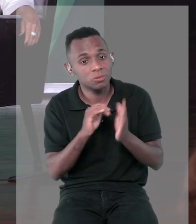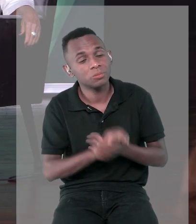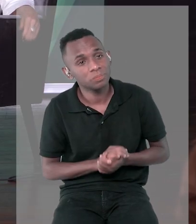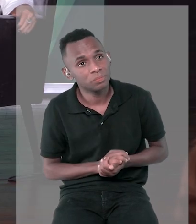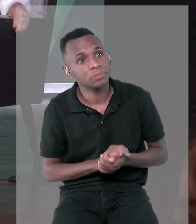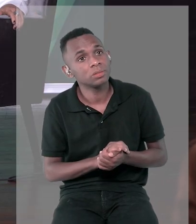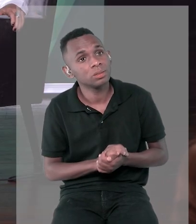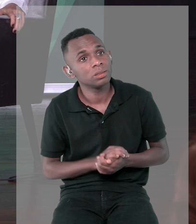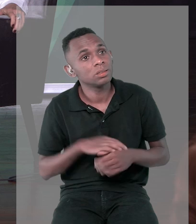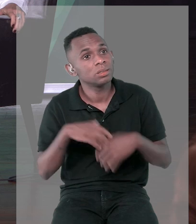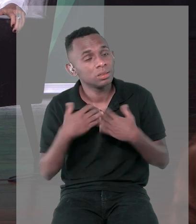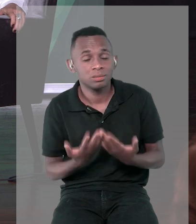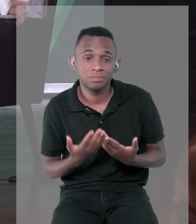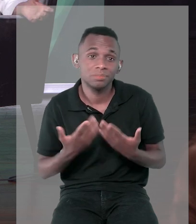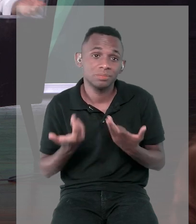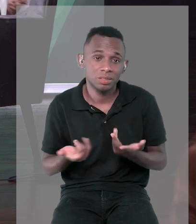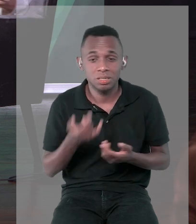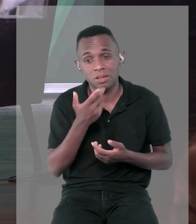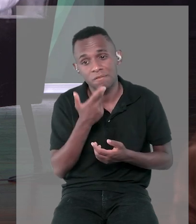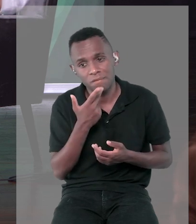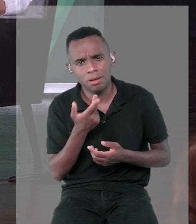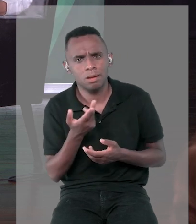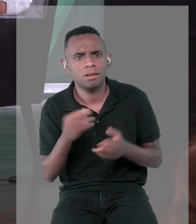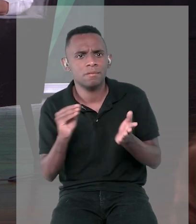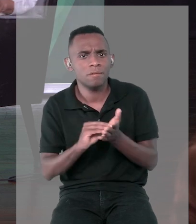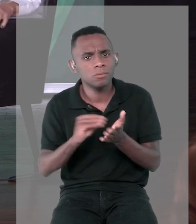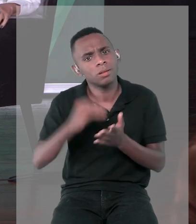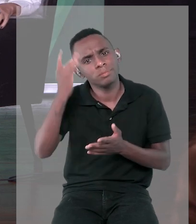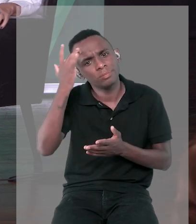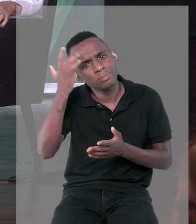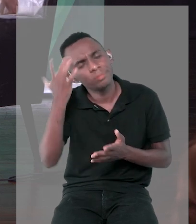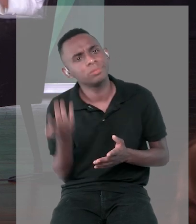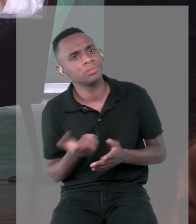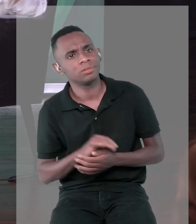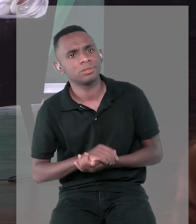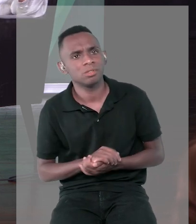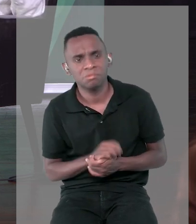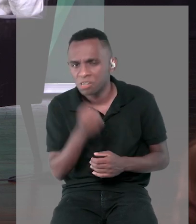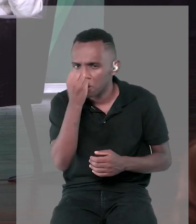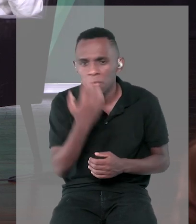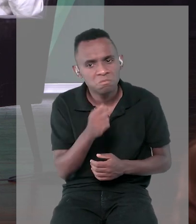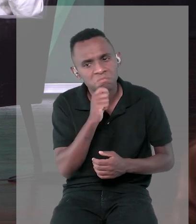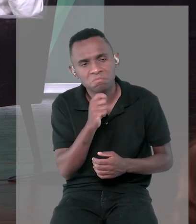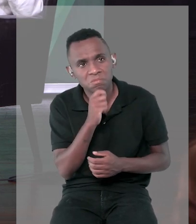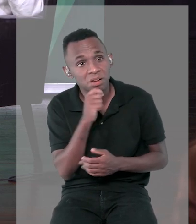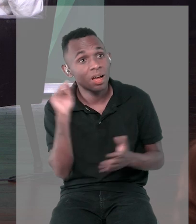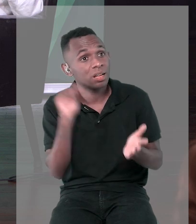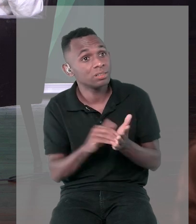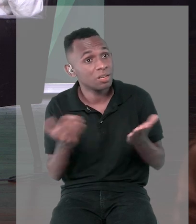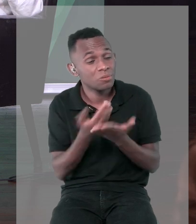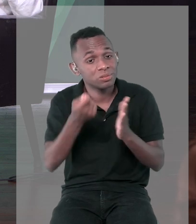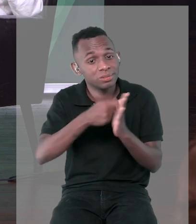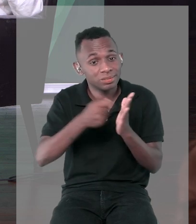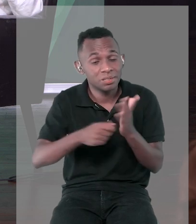ela? Ele manda o conto para ela. Bom, ela diz que ele era imaturo, não é isso? Que, olha, não tá bom. E diz que até